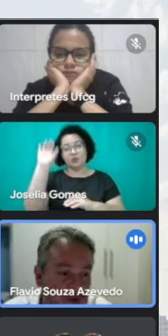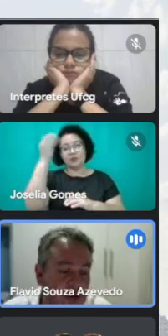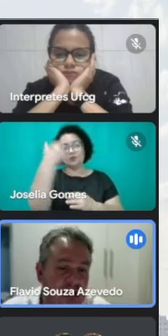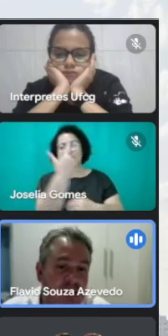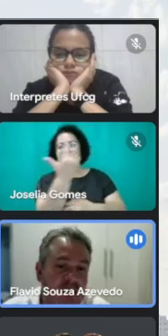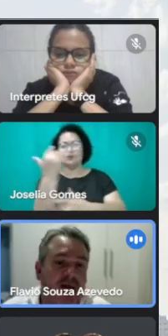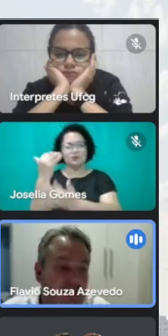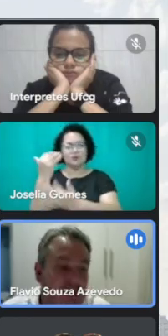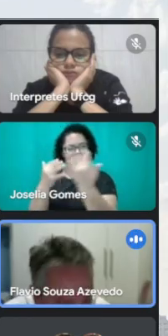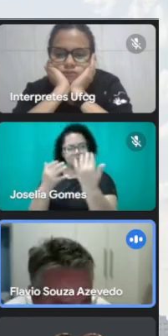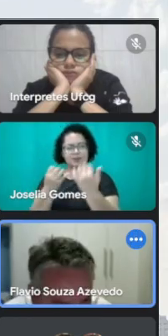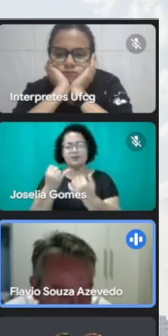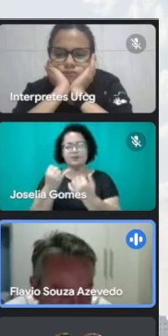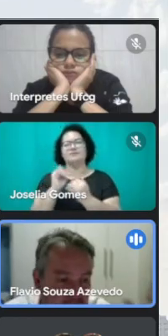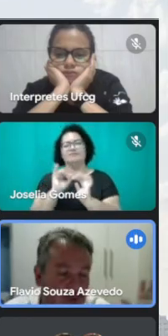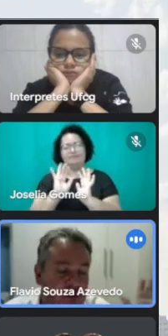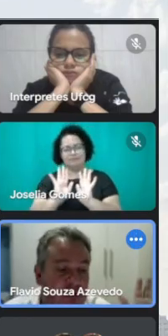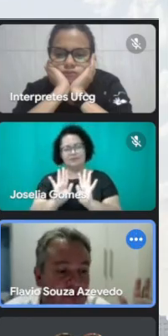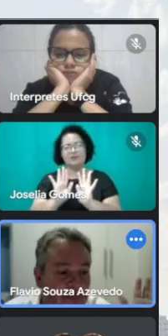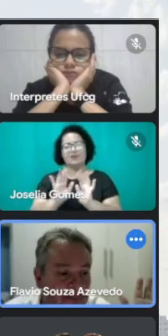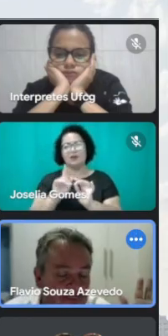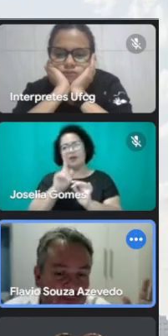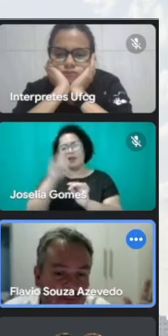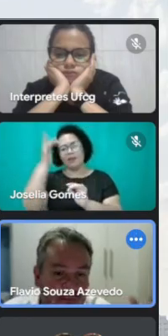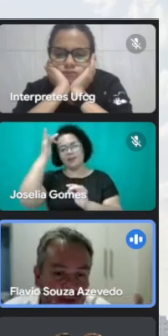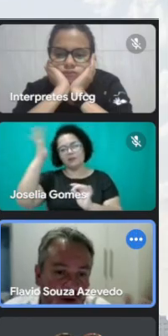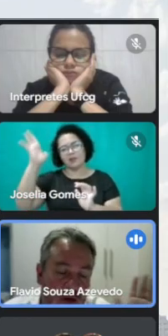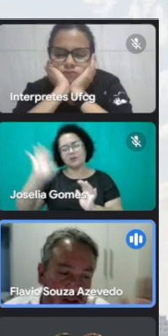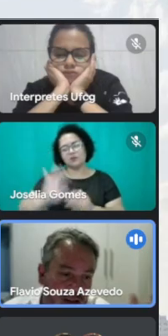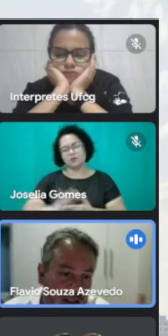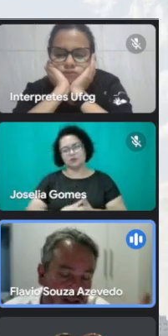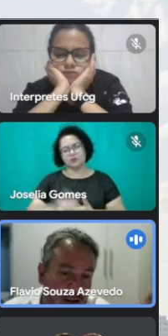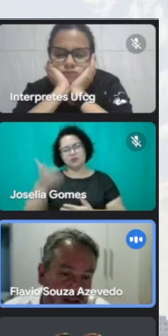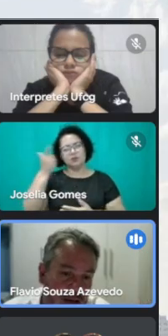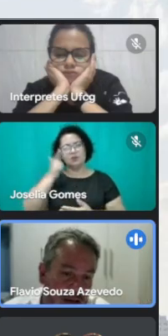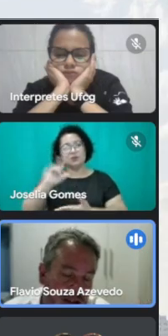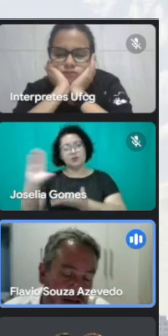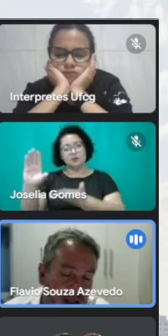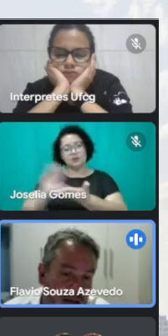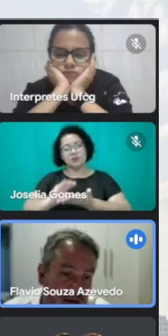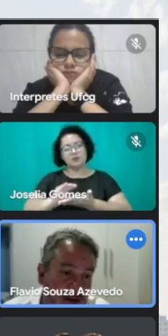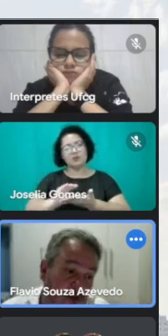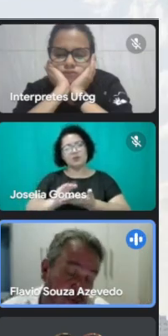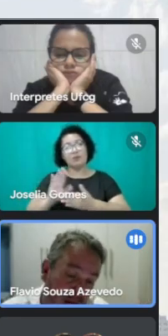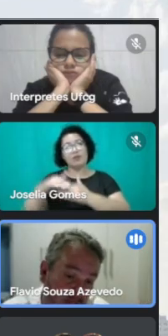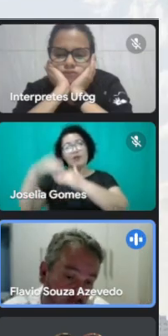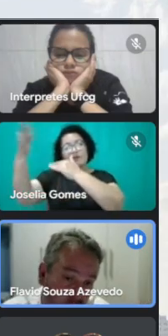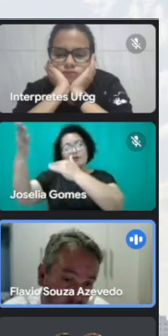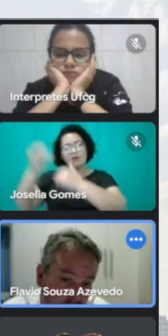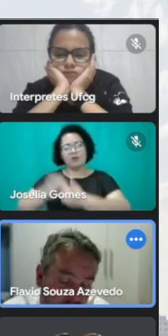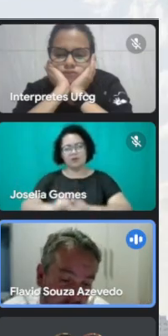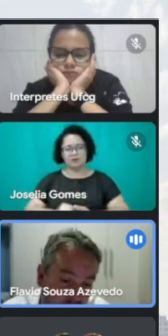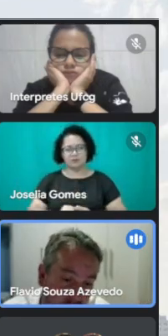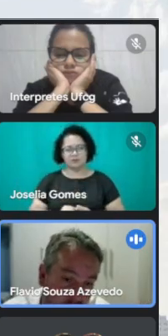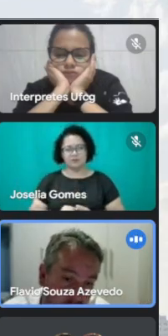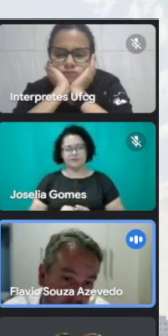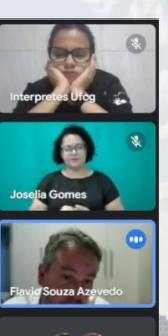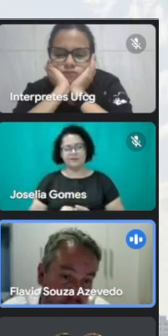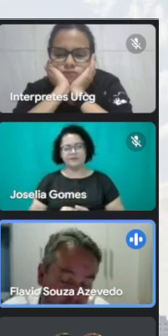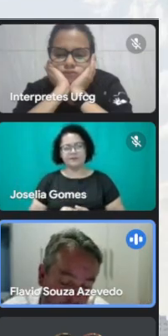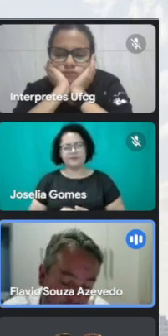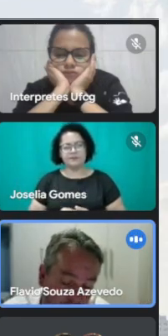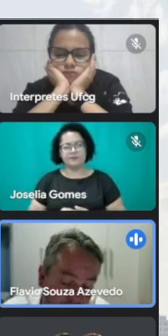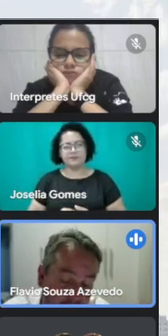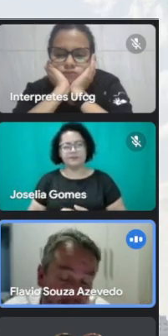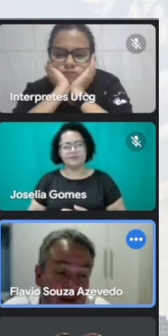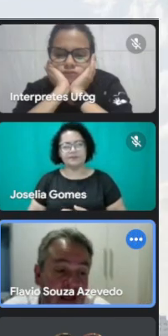nome solução baseada na natureza, já abre as portas. Então, eles têm essa linha. No Brasil, infelizmente, não tem.